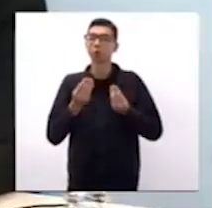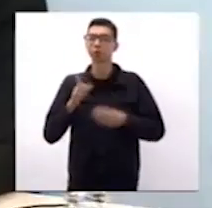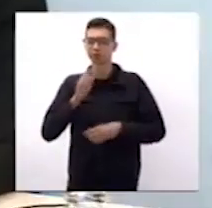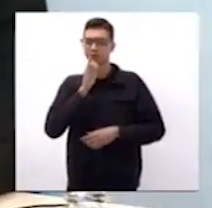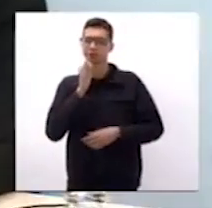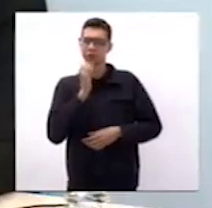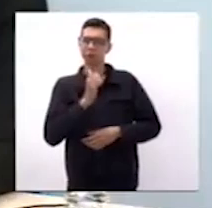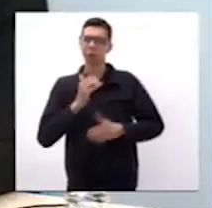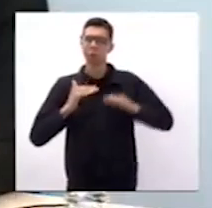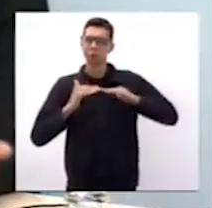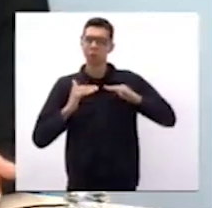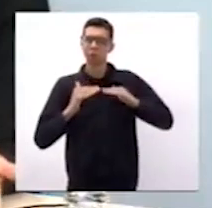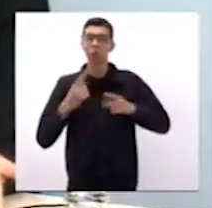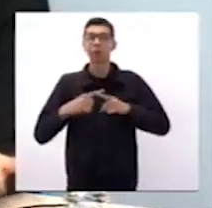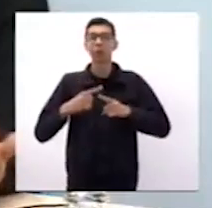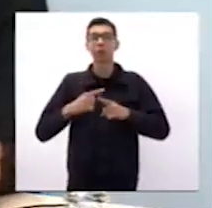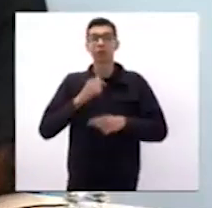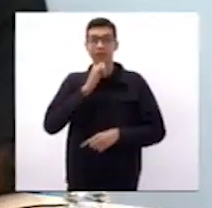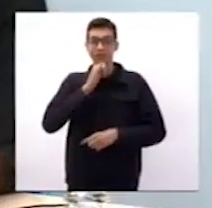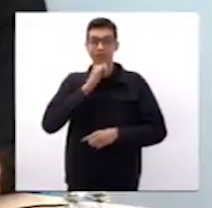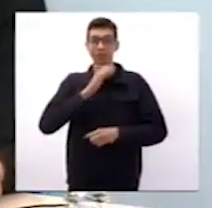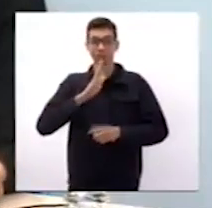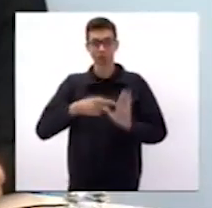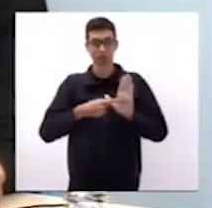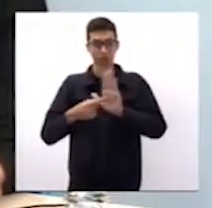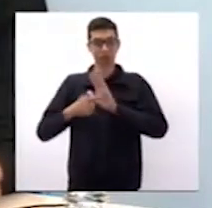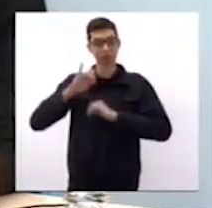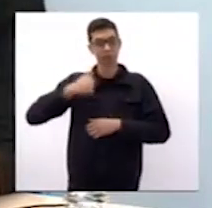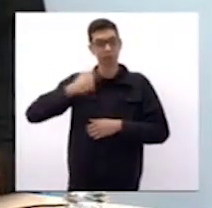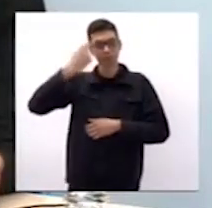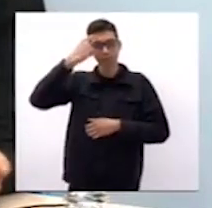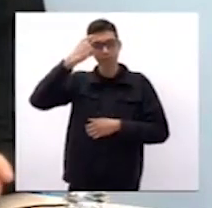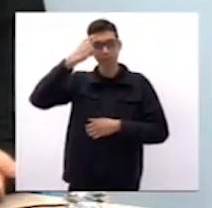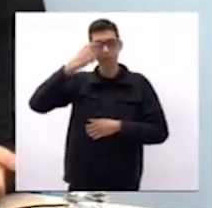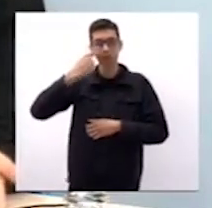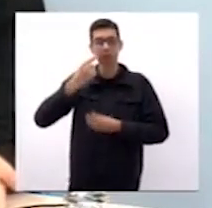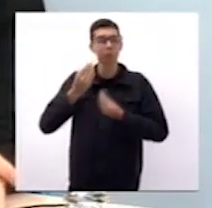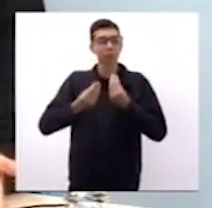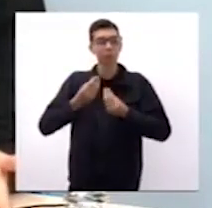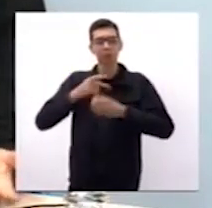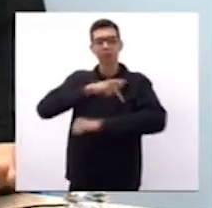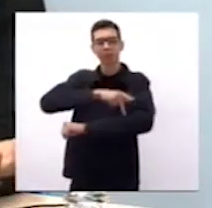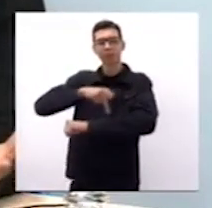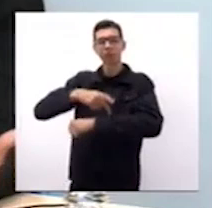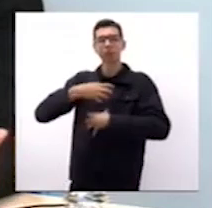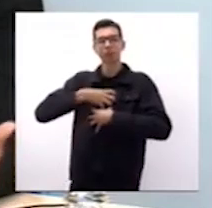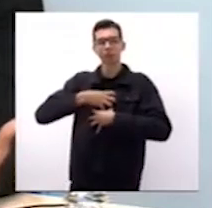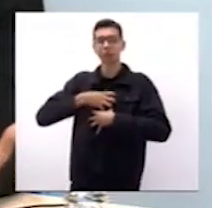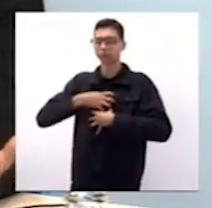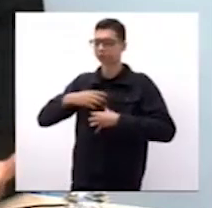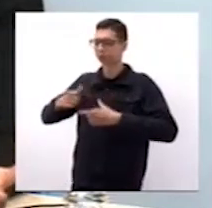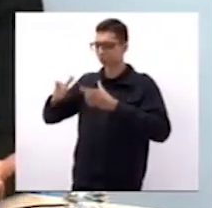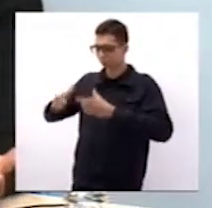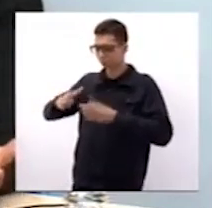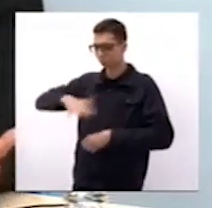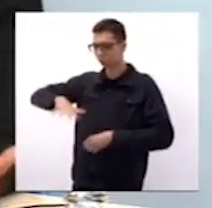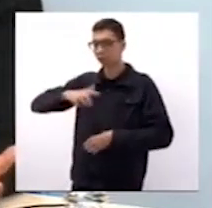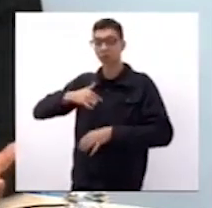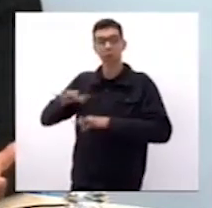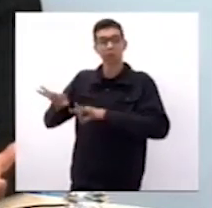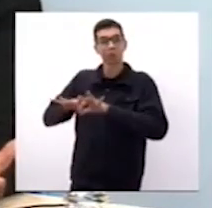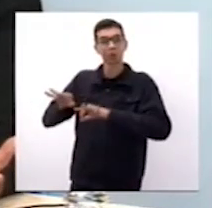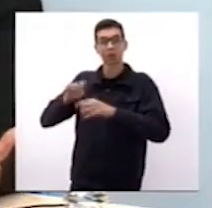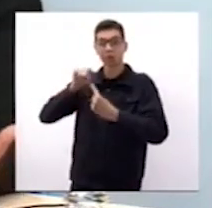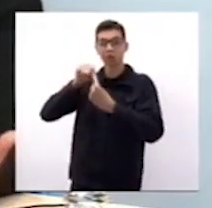exemplo que nós demos. Se eu pensei na minha intencionalidade pedagógica, eu vou organizar o espaço segundo o objetivo